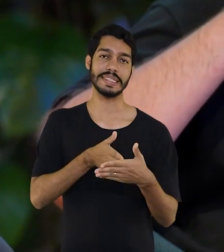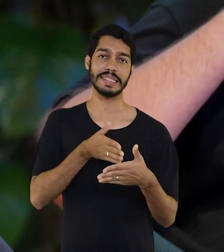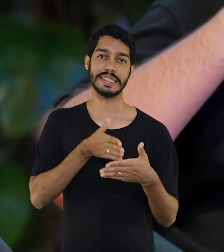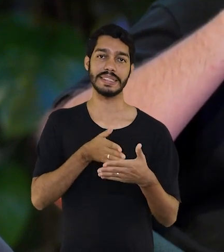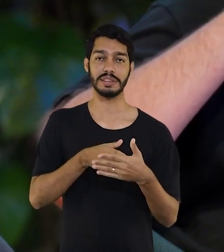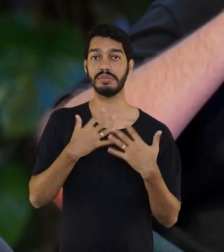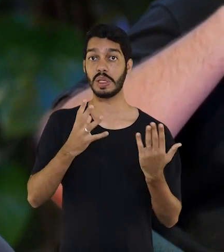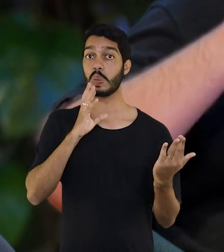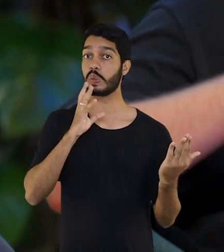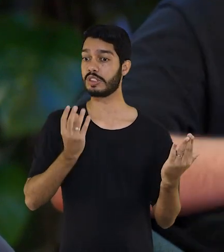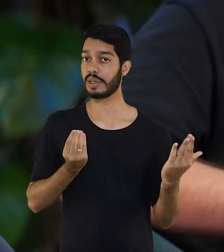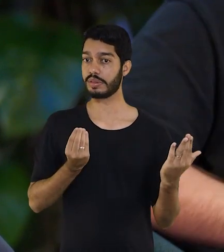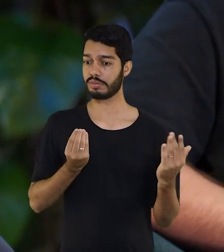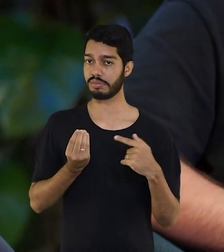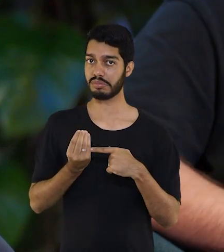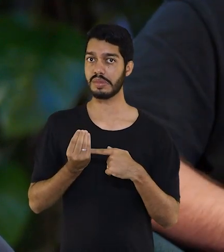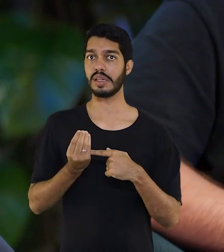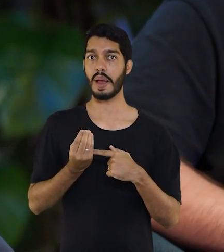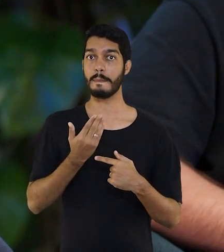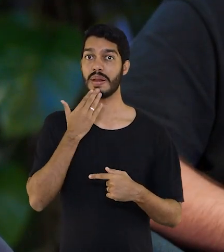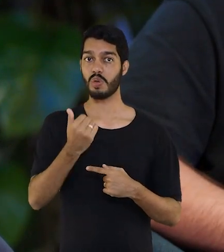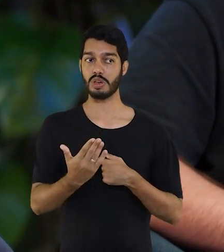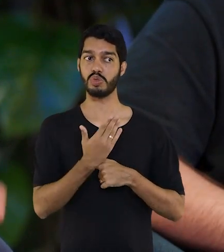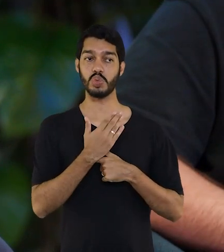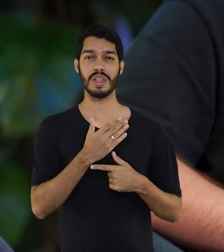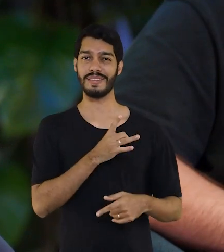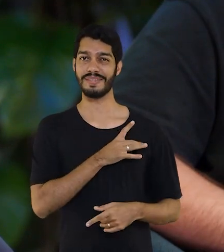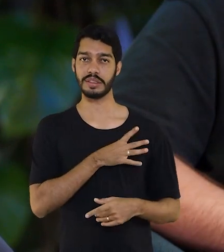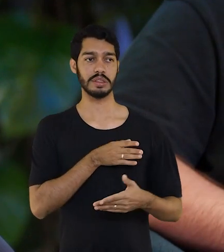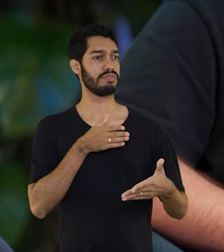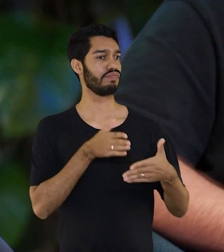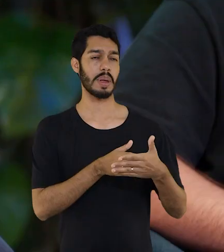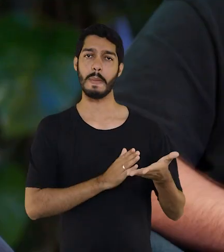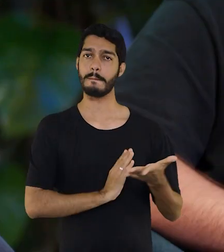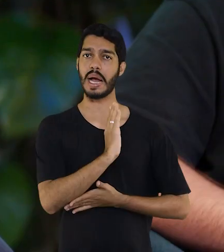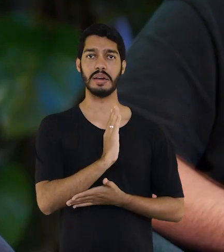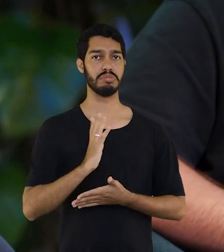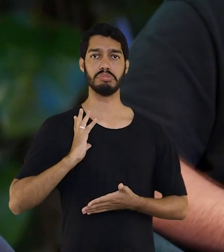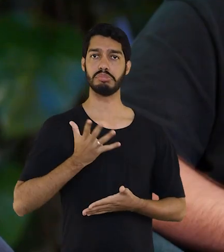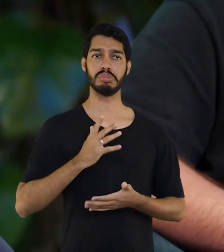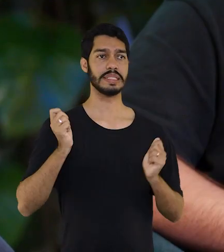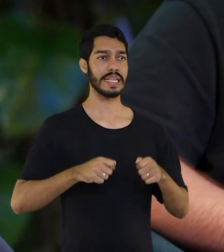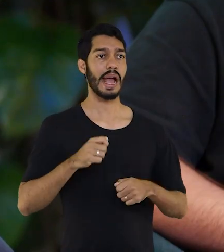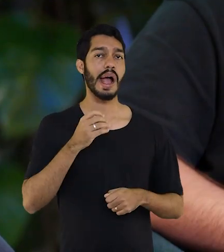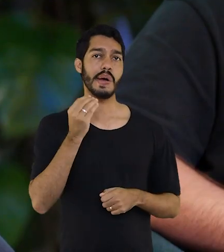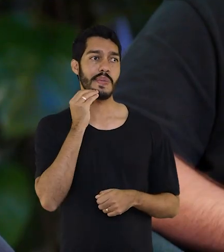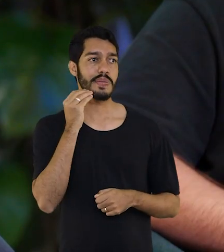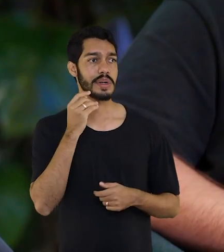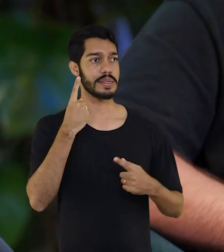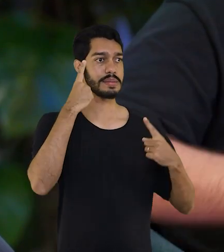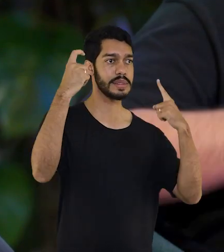é limitado. Então, na minha visão, o conhecimento ele é essa porta que derruba o medo e abre o caminho